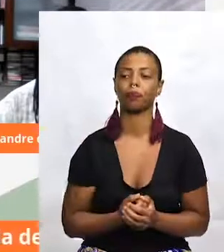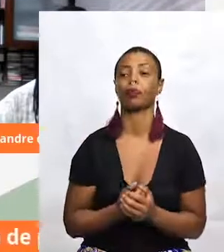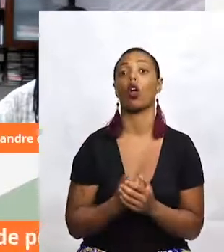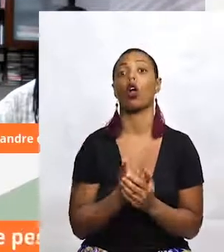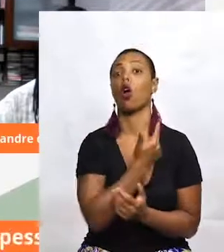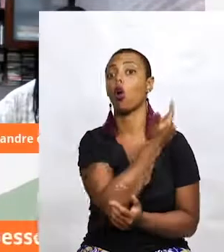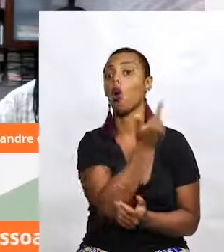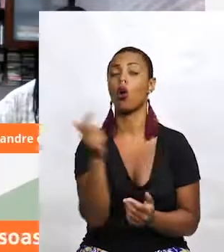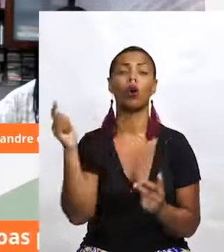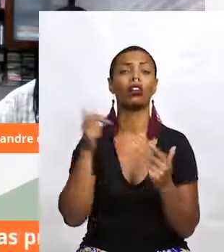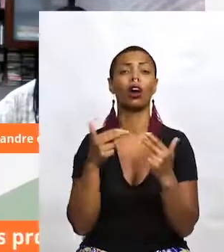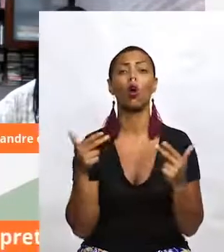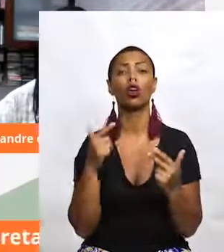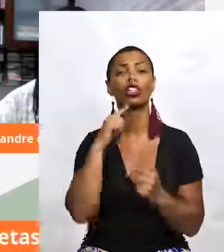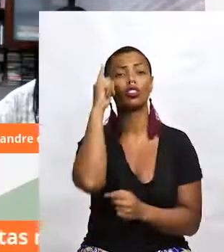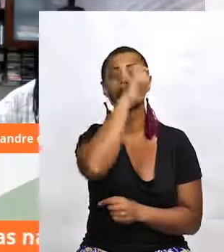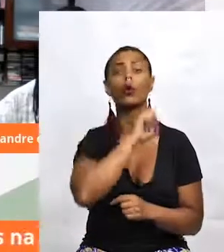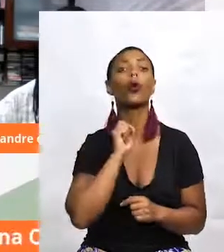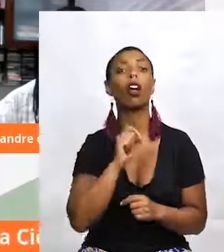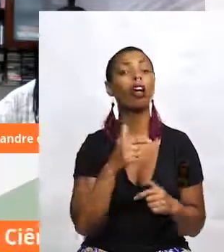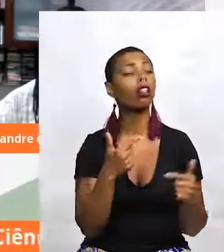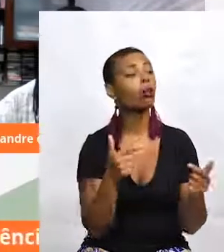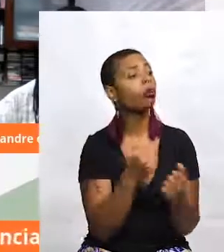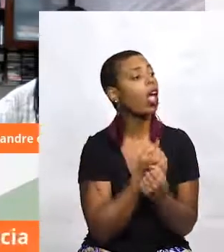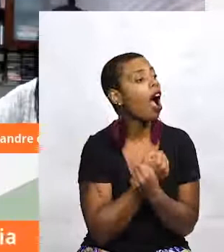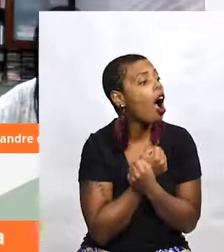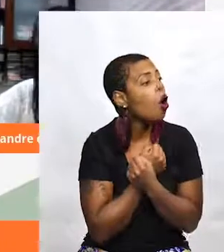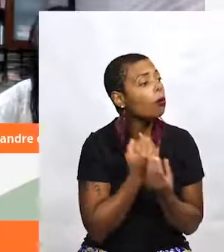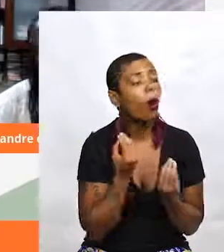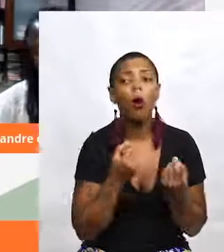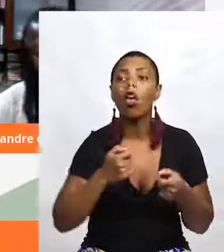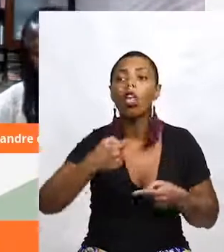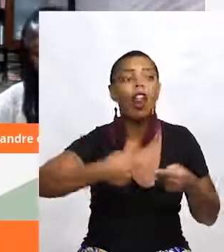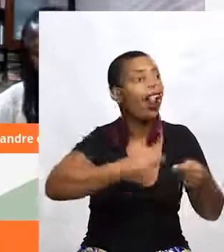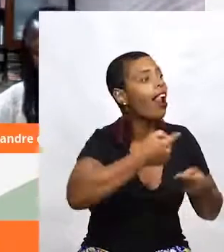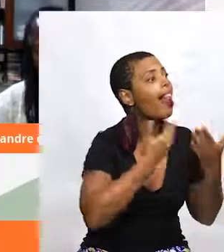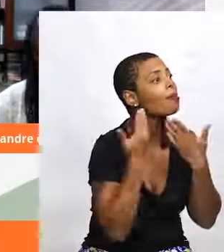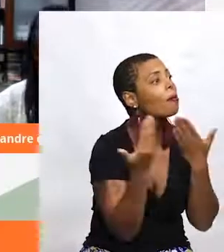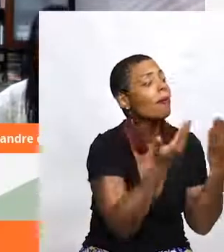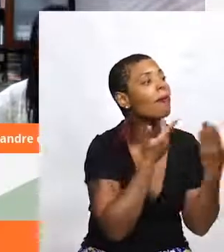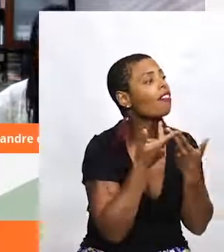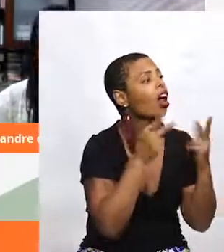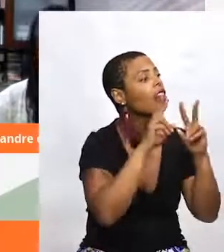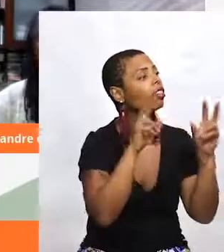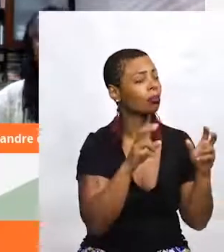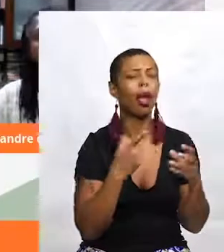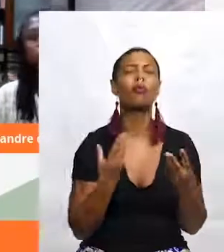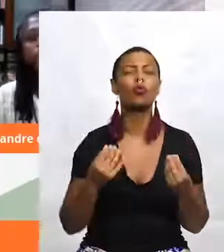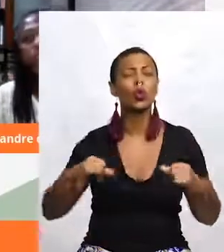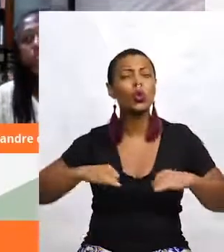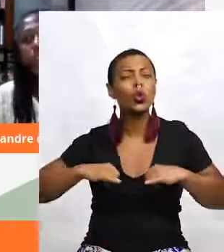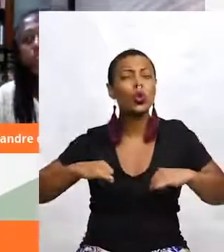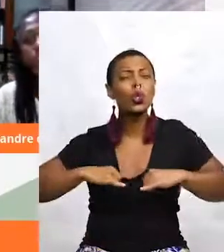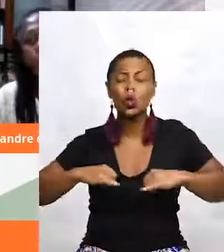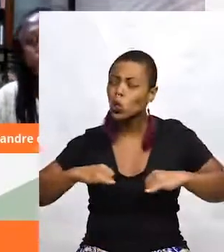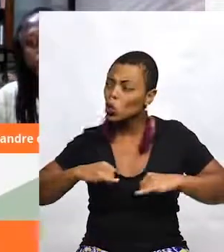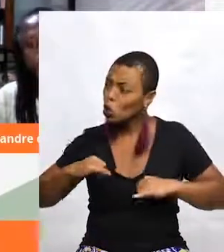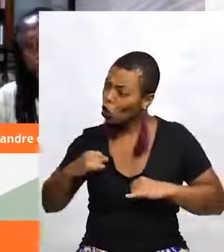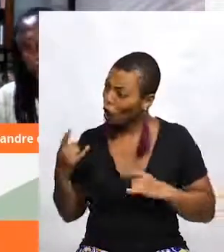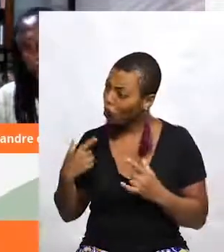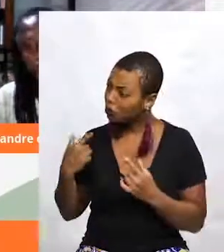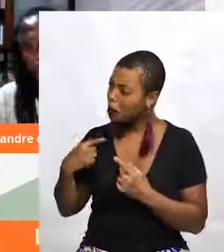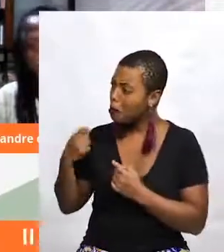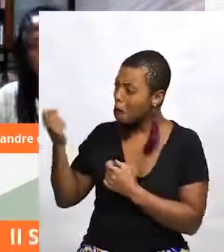encontrar acolhimento para discutir essas questões. Era extremamente doloroso passar pelos episódios e não tem com quem elaborar as